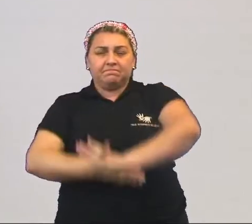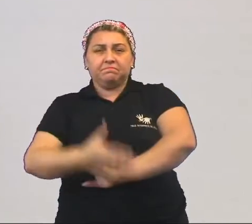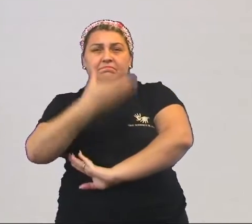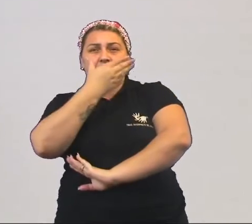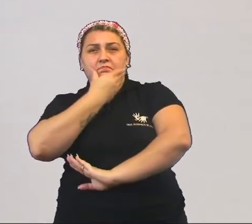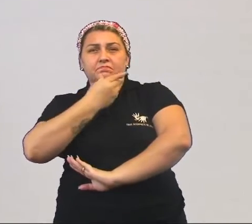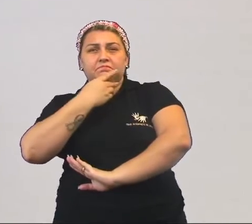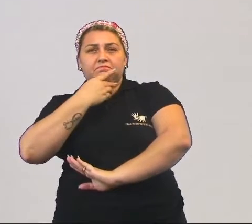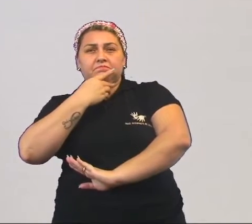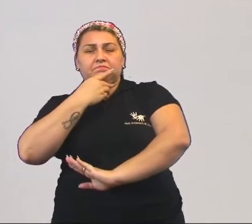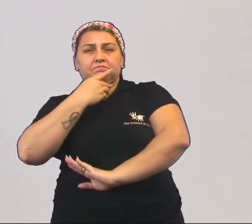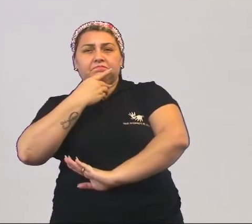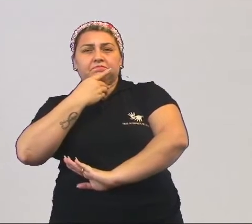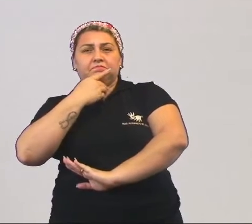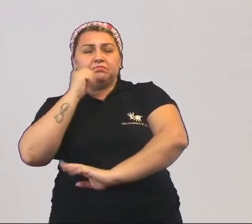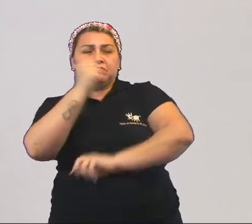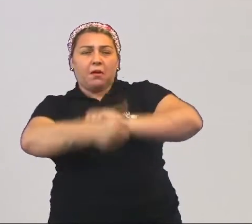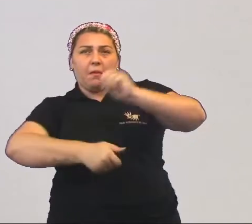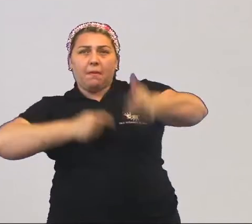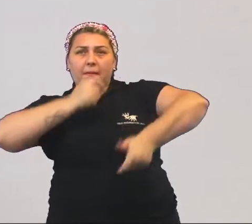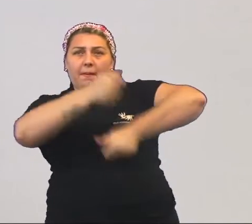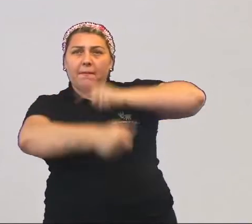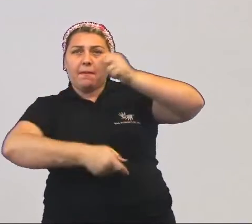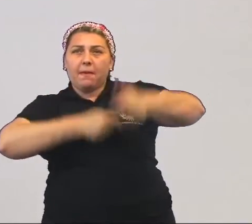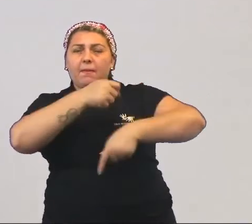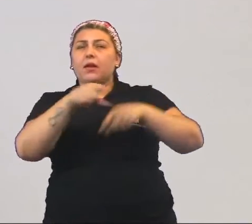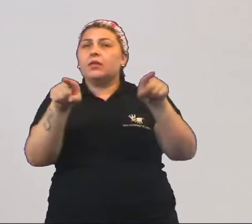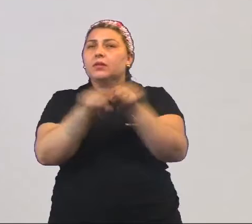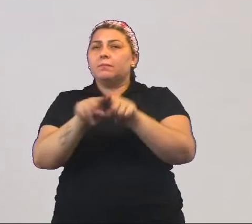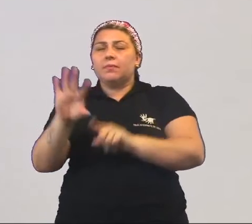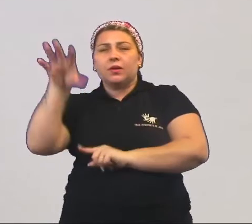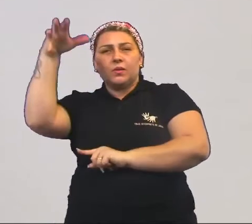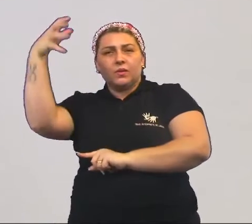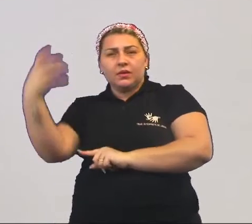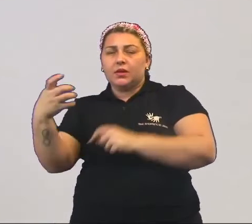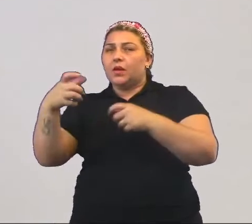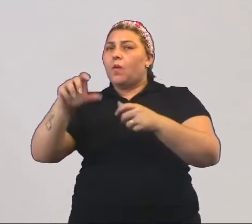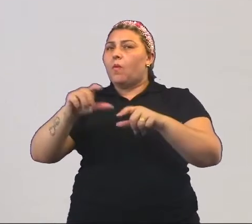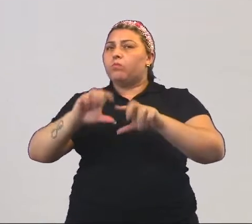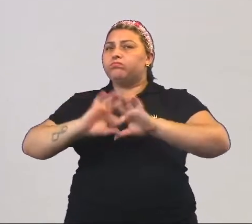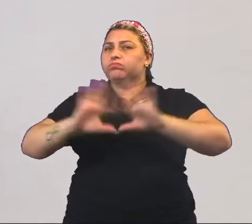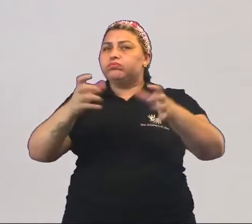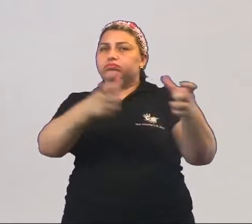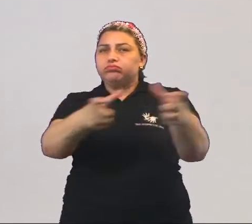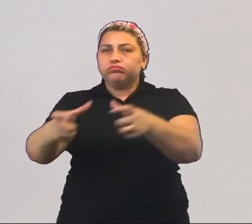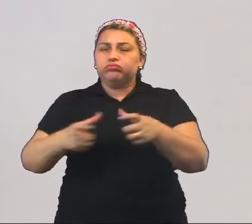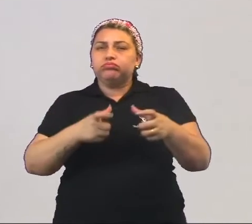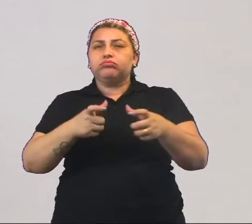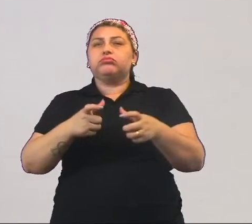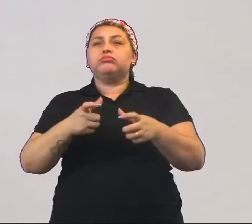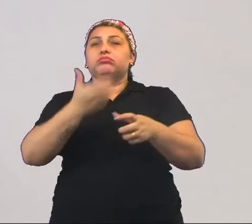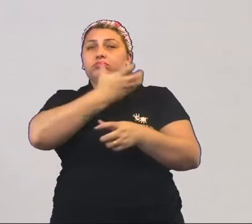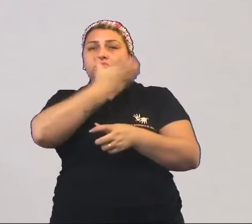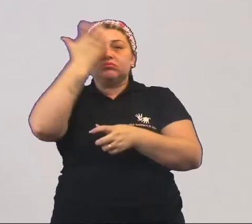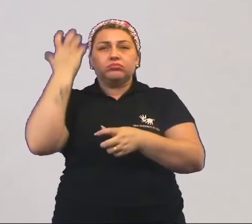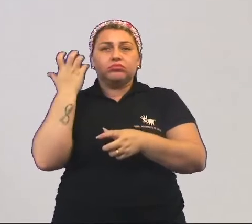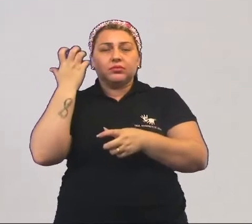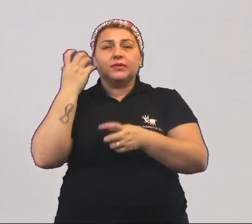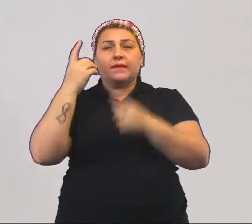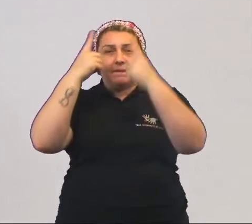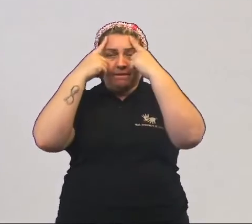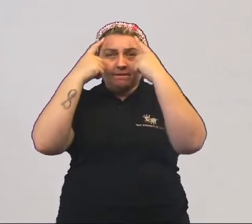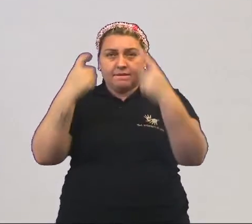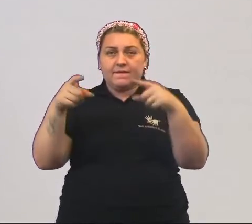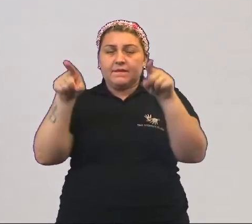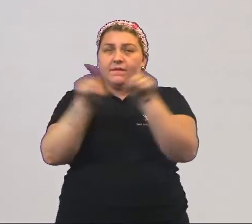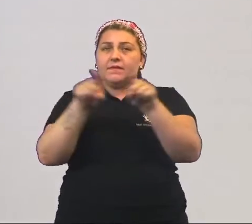homem agir com violência contra a mulher também pode acontecer em qualquer cenário. o caráter doméstico da violência,